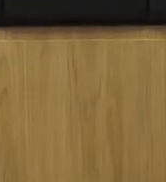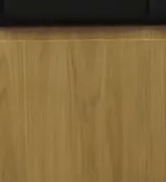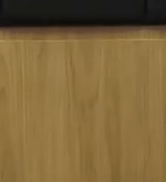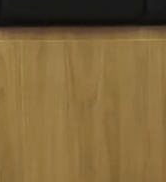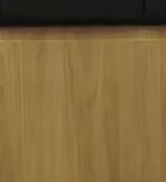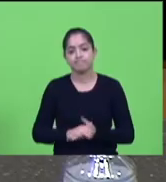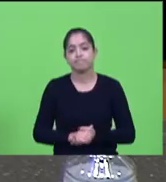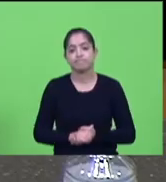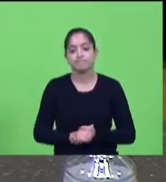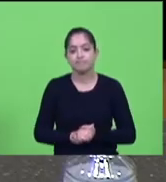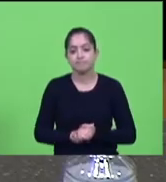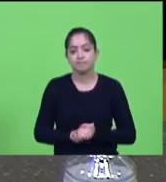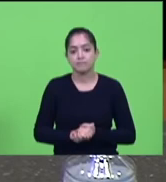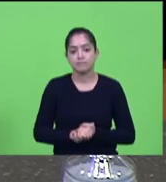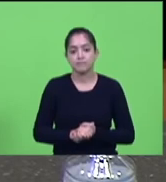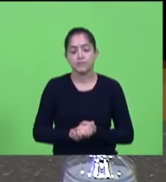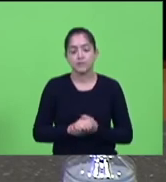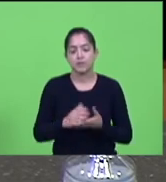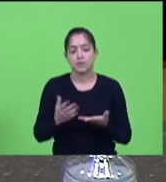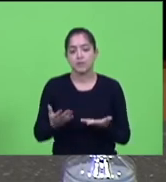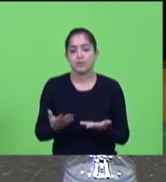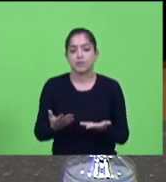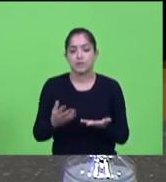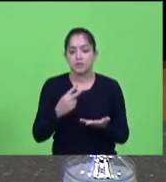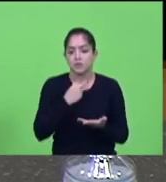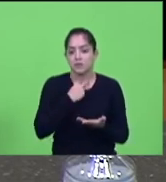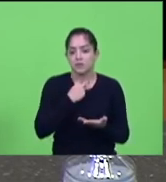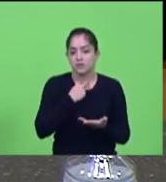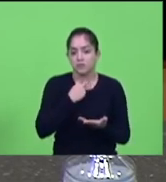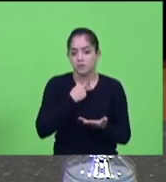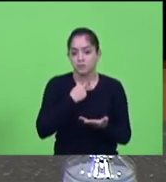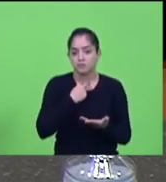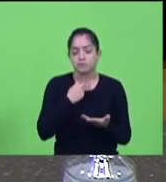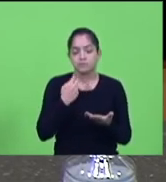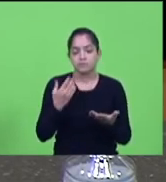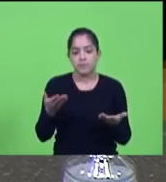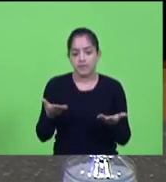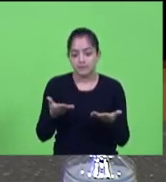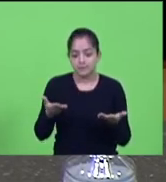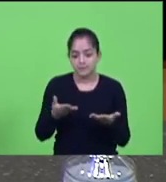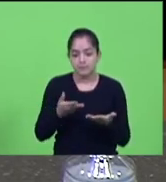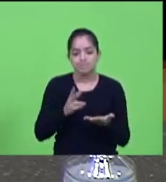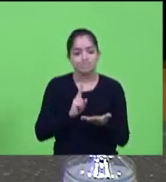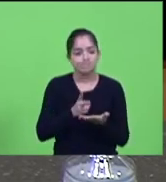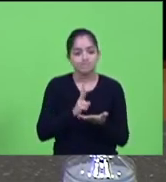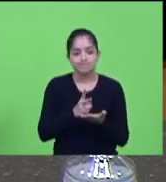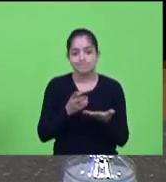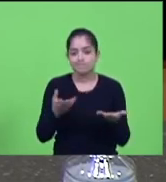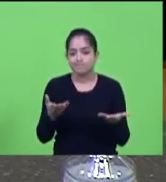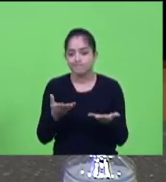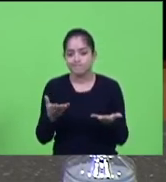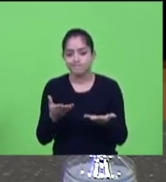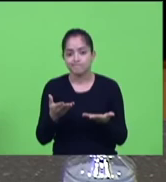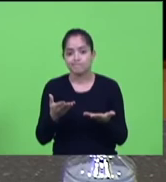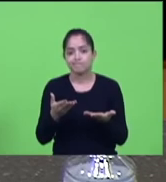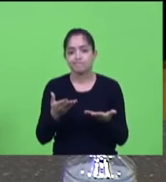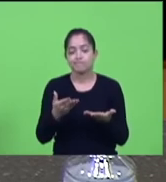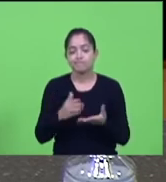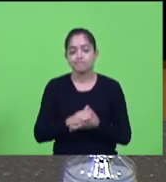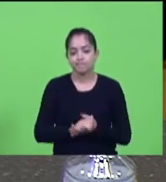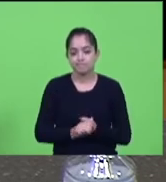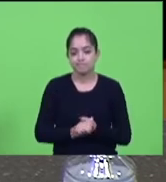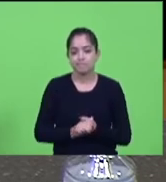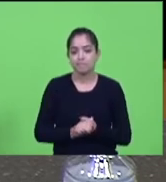Poder Judiciário. Não podemos continuar com esta dinâmica em